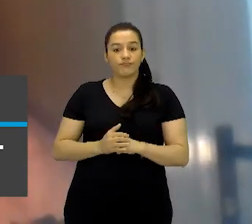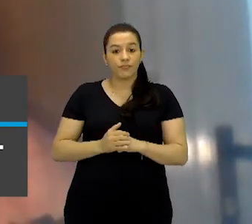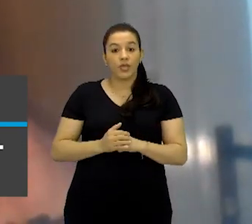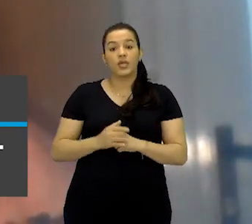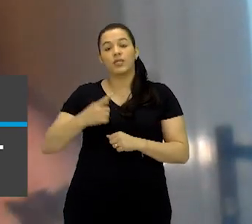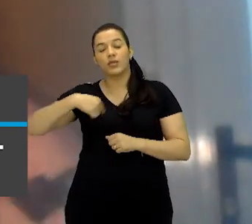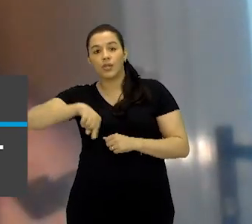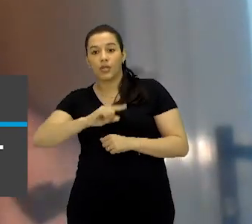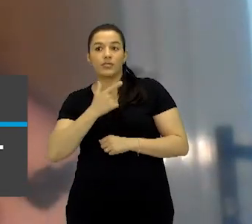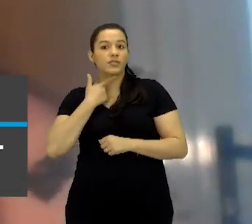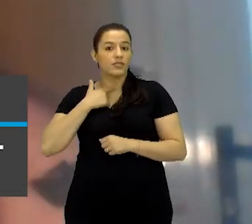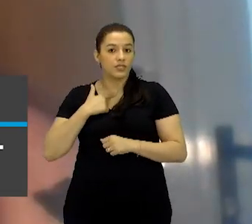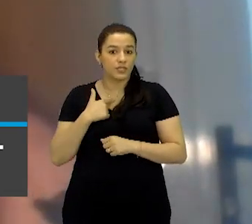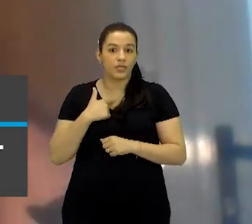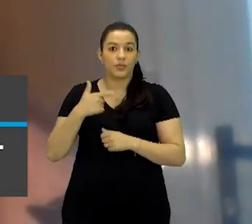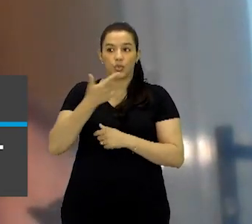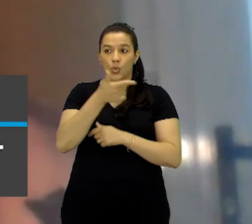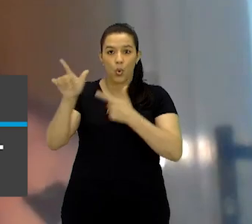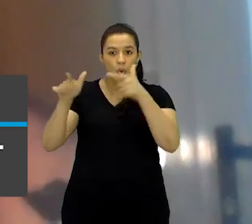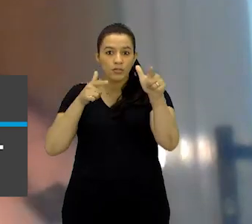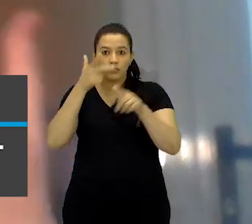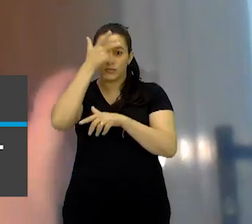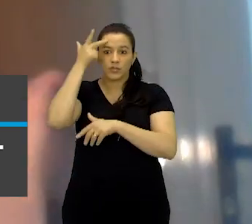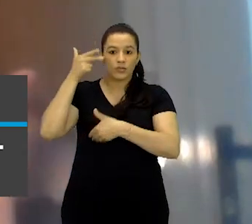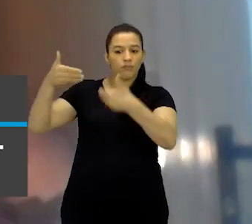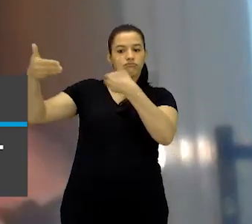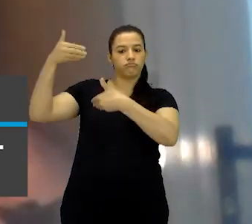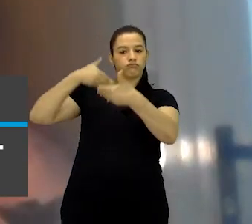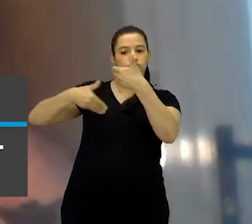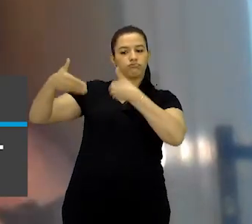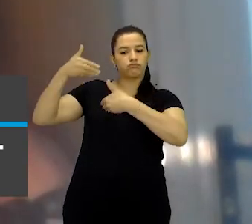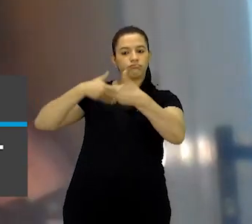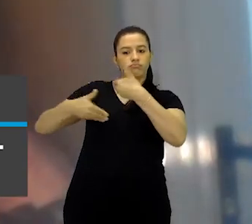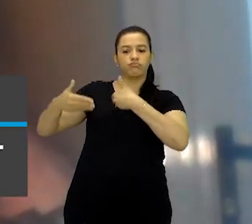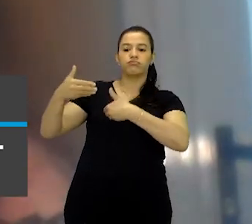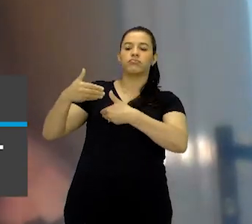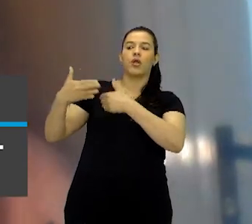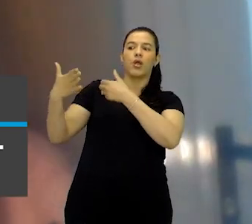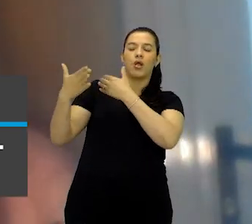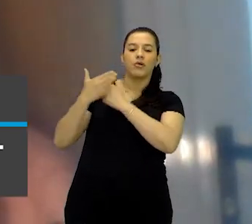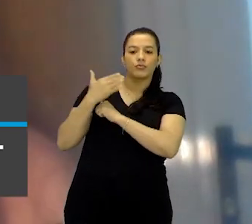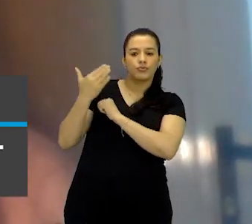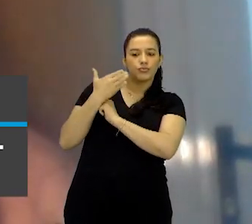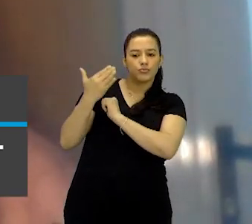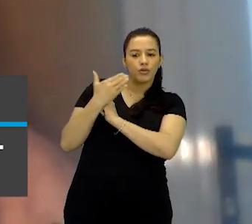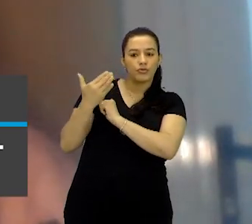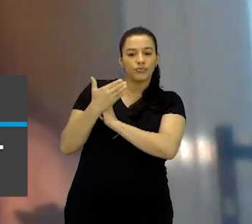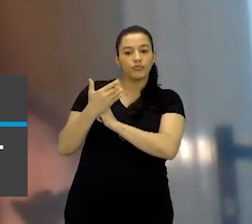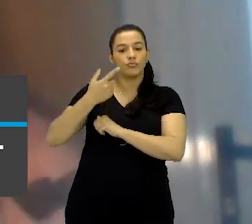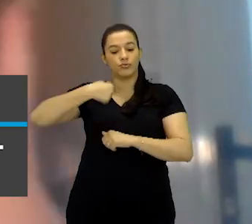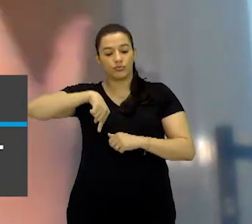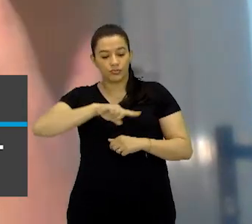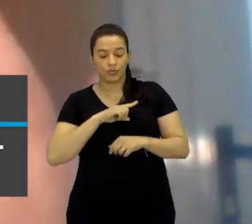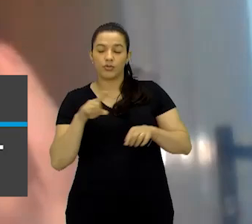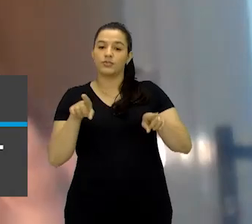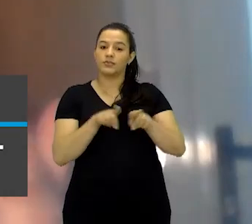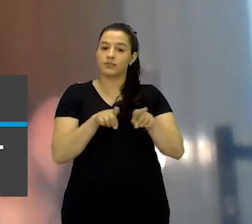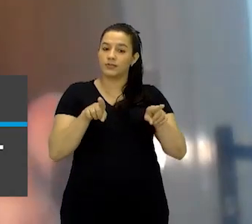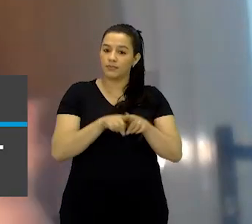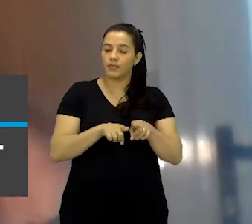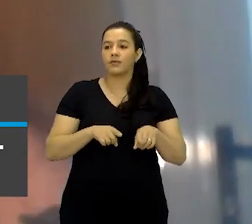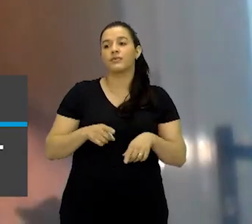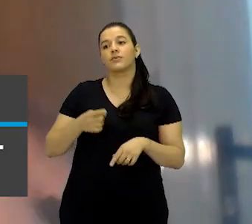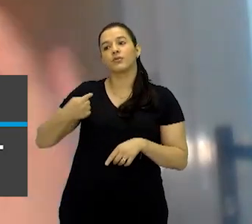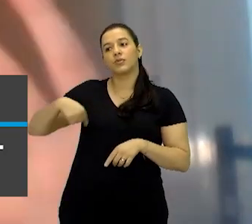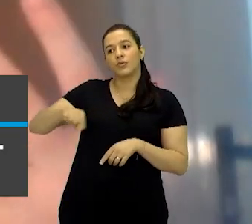gente deseja que outras pessoas ajam de uma forma empática com a gente, que a gente encontre acolhimento para